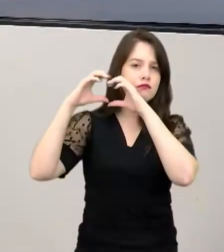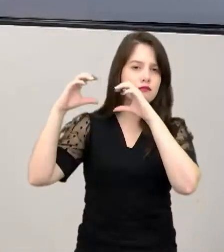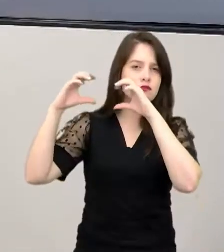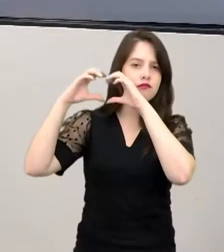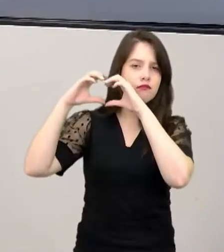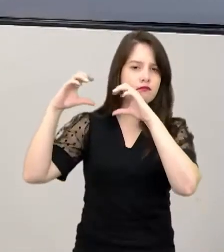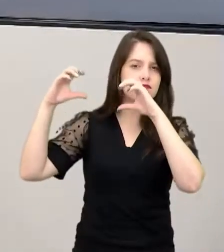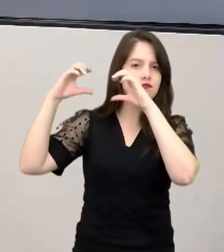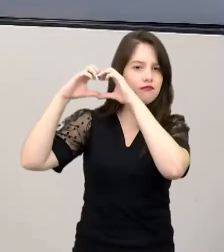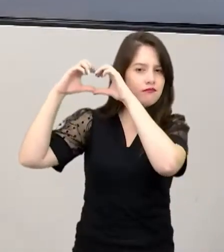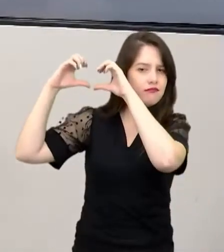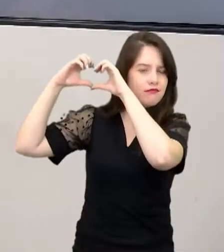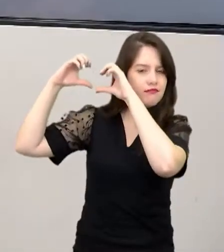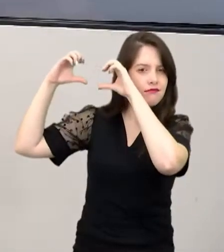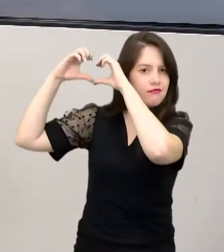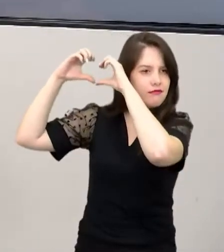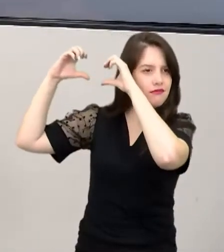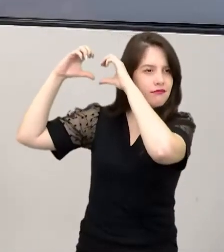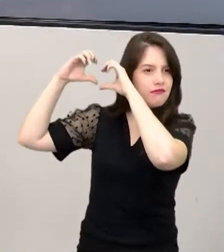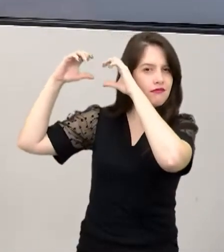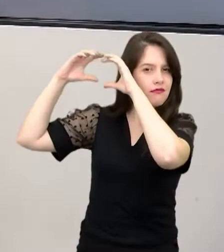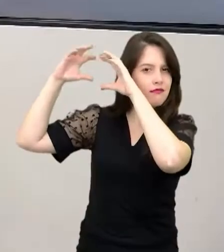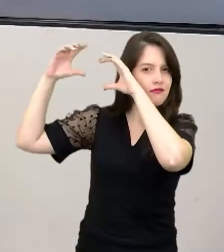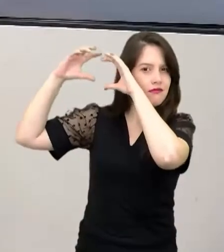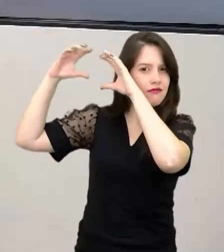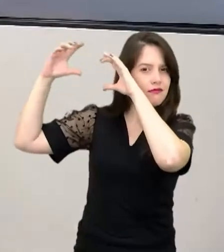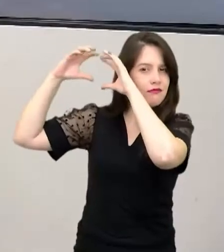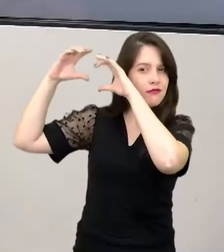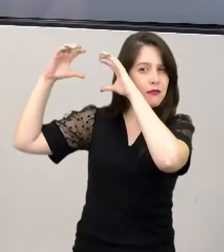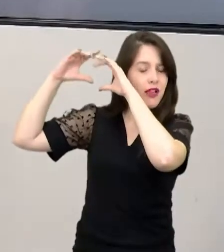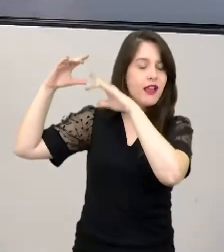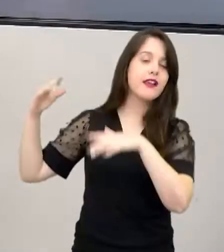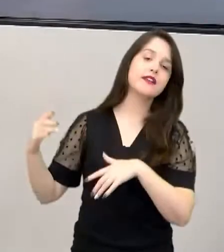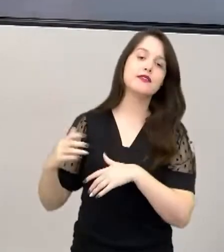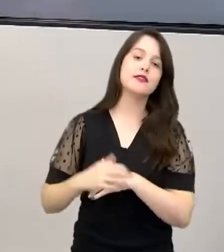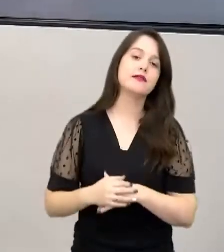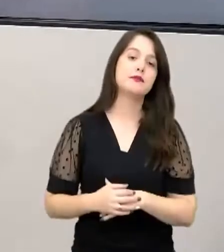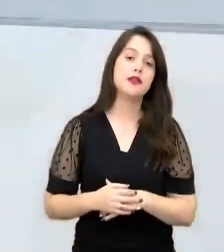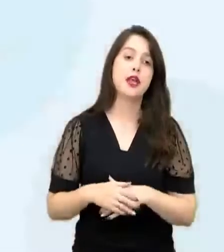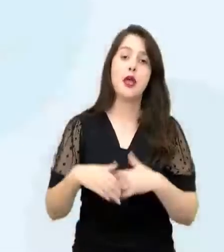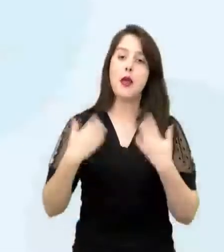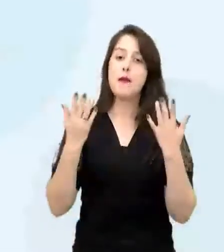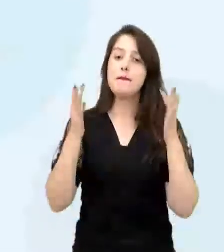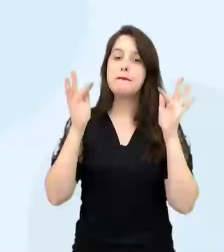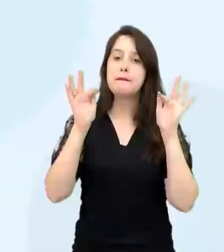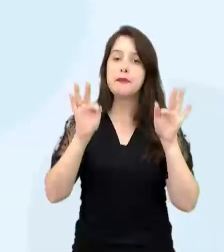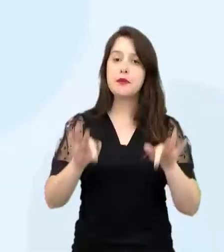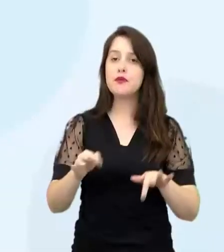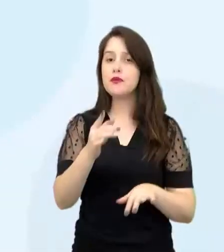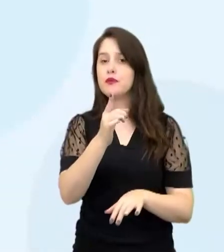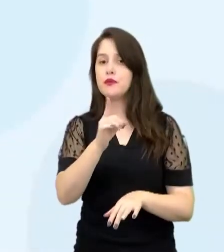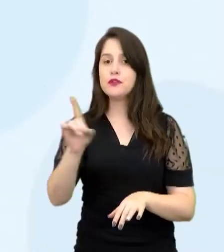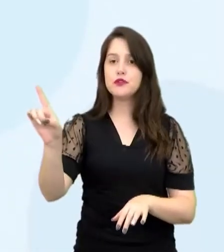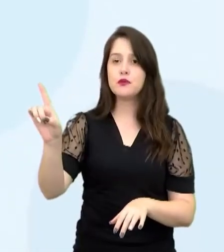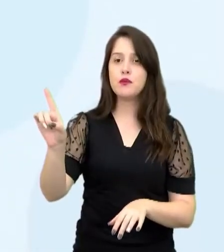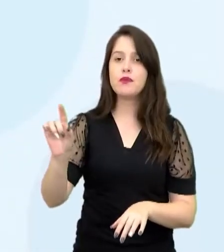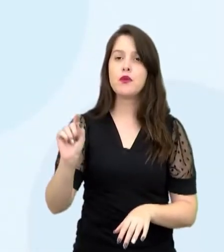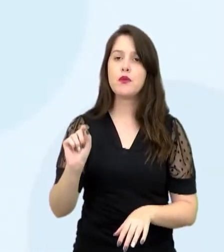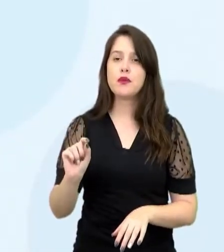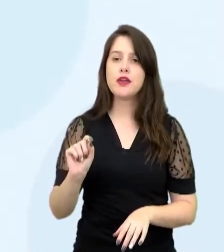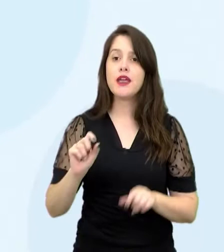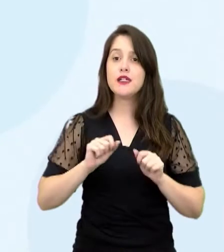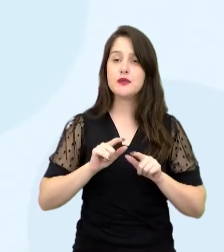surgindo a partir desse momento. E aí, né? Por último, a gente tem o Homo sapiens, né? Que